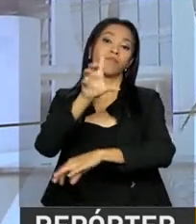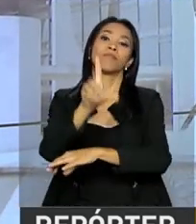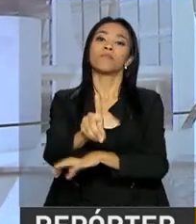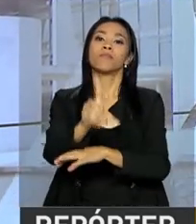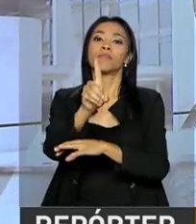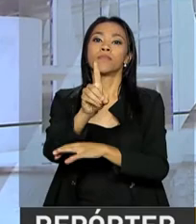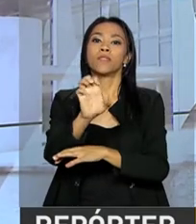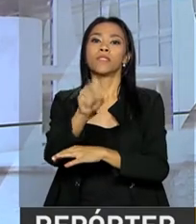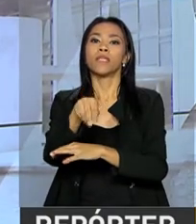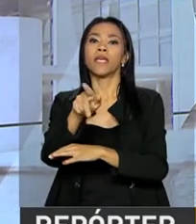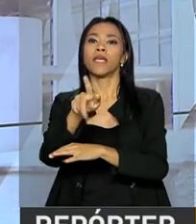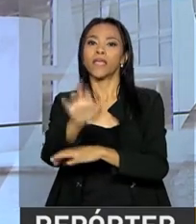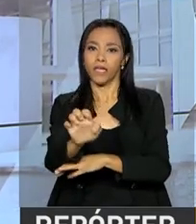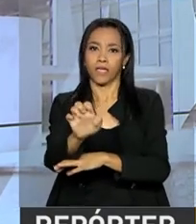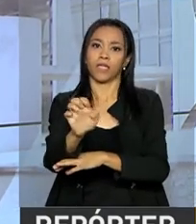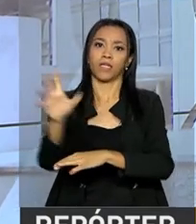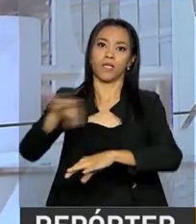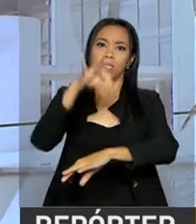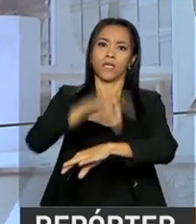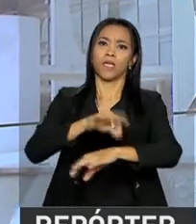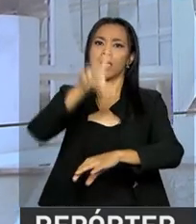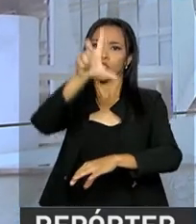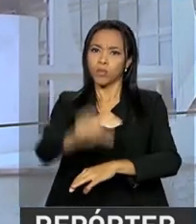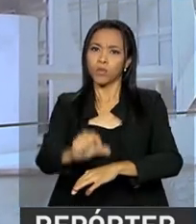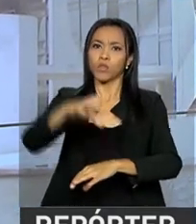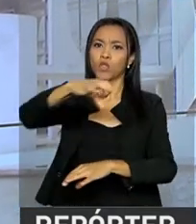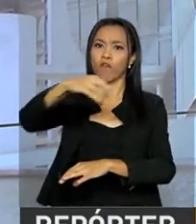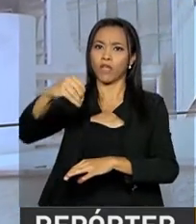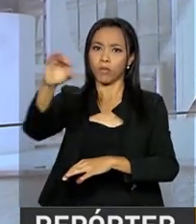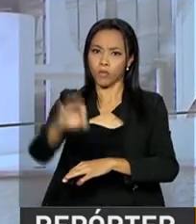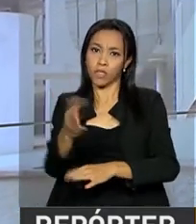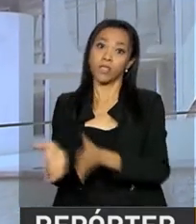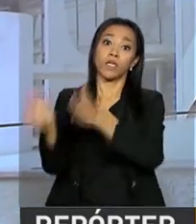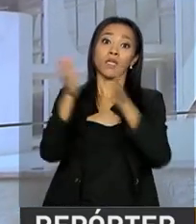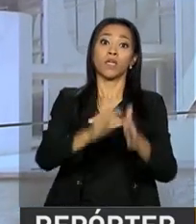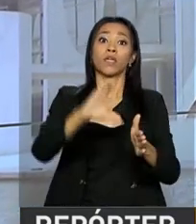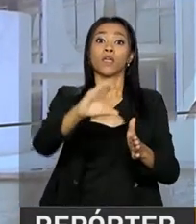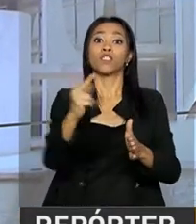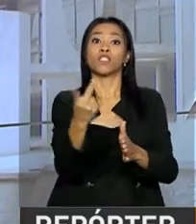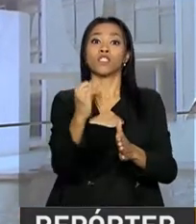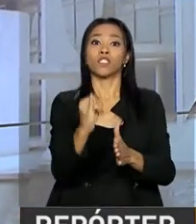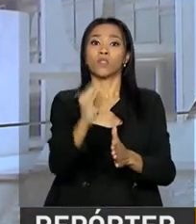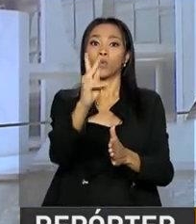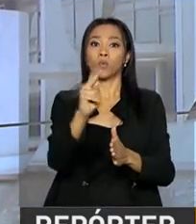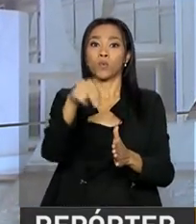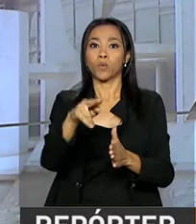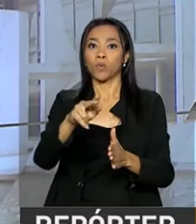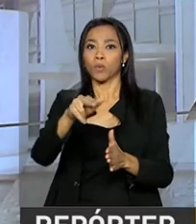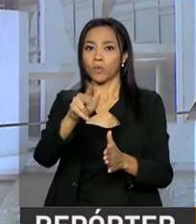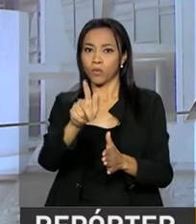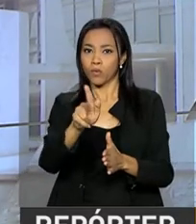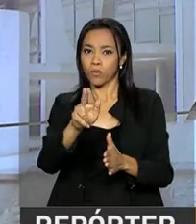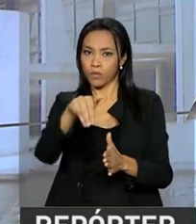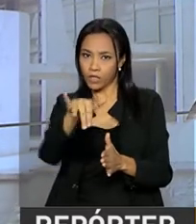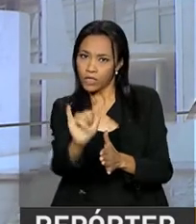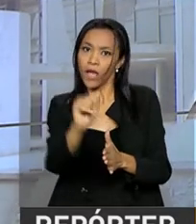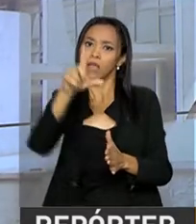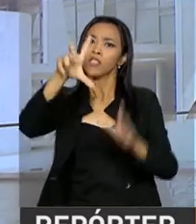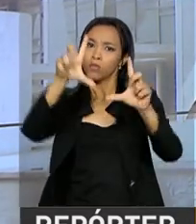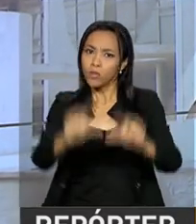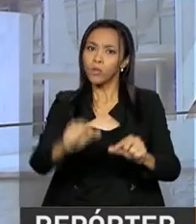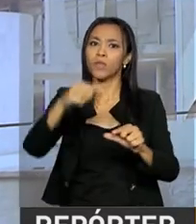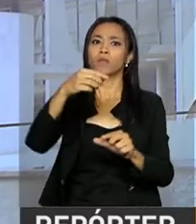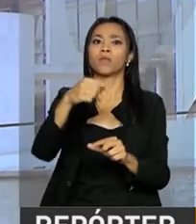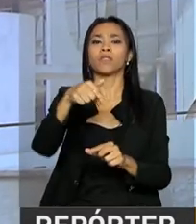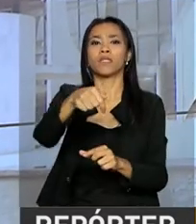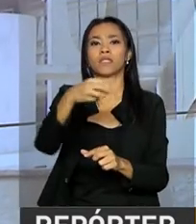nas notificações foi de 90% em relação à chikungunya a queda foi de 73% e os